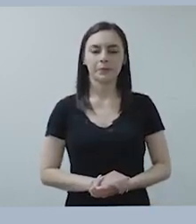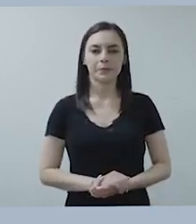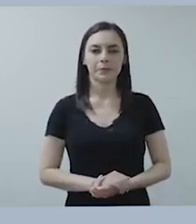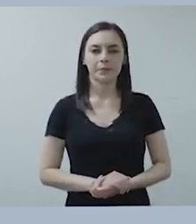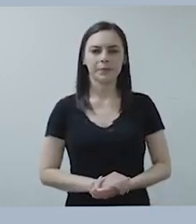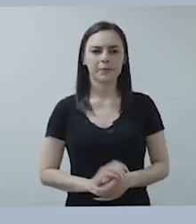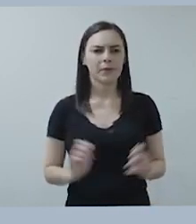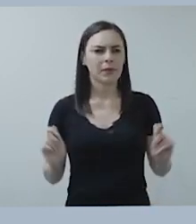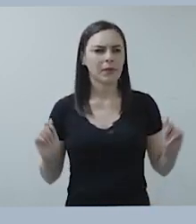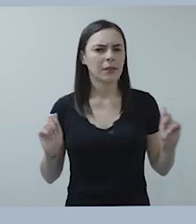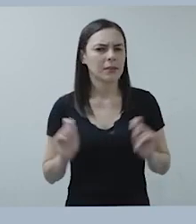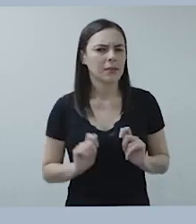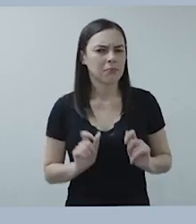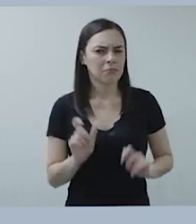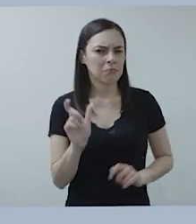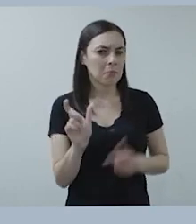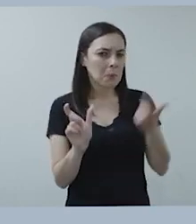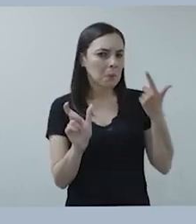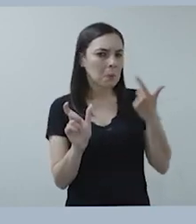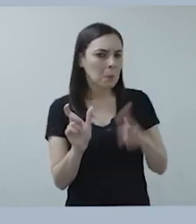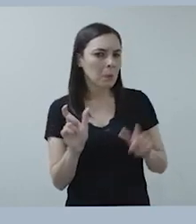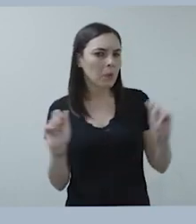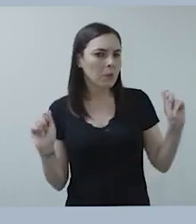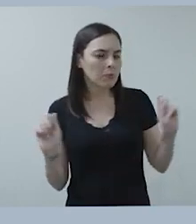que dá para formar mais uma palavra?